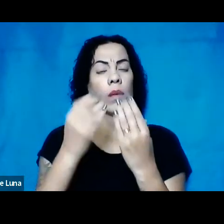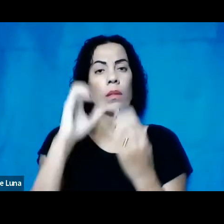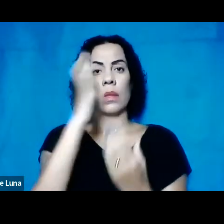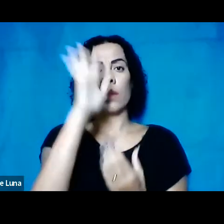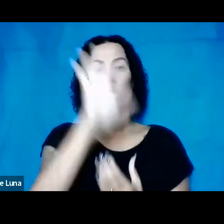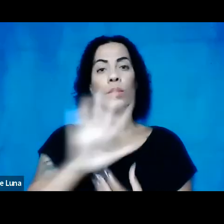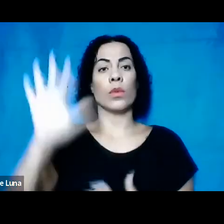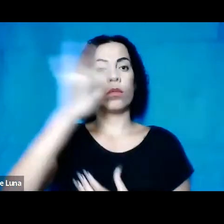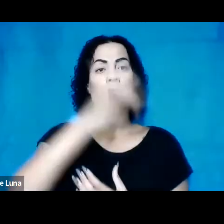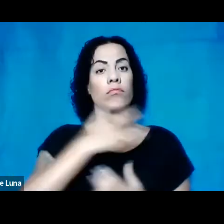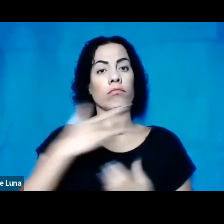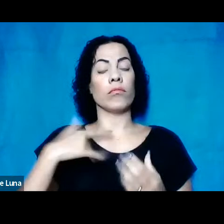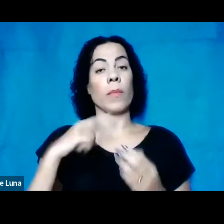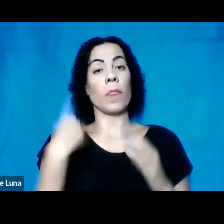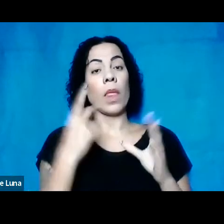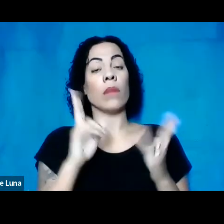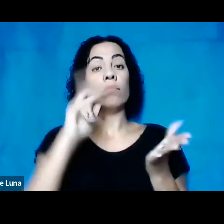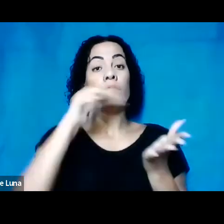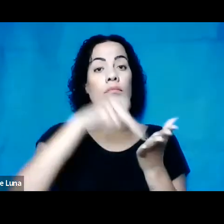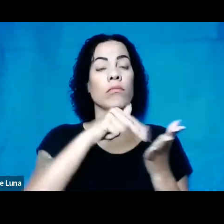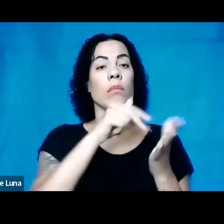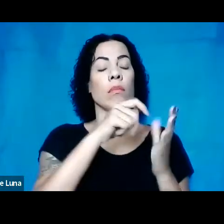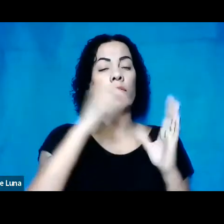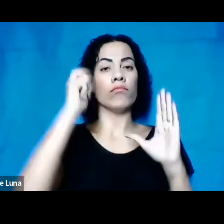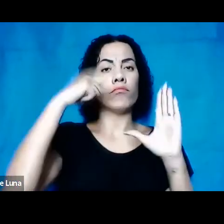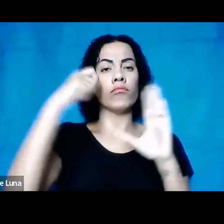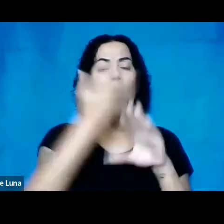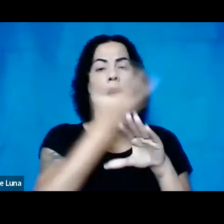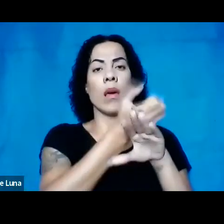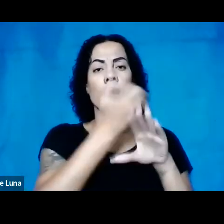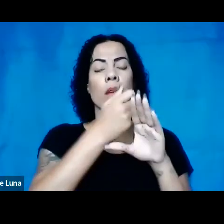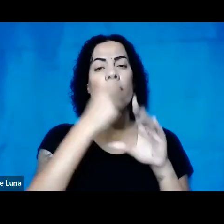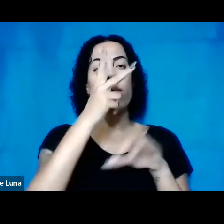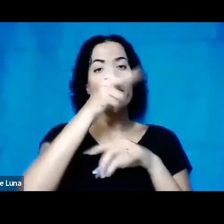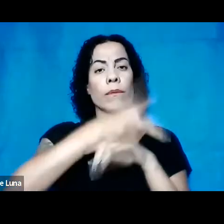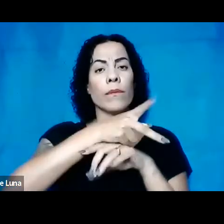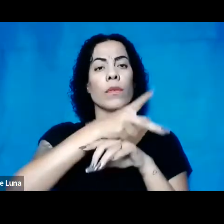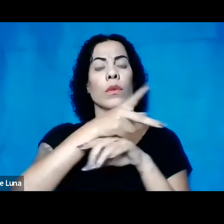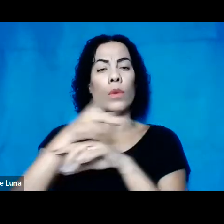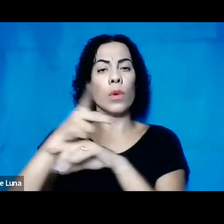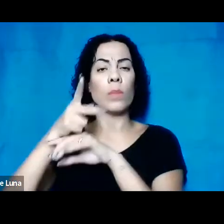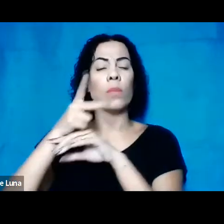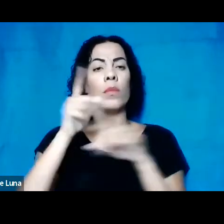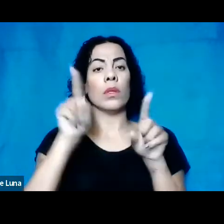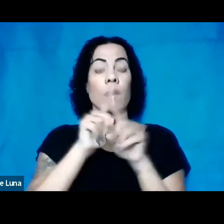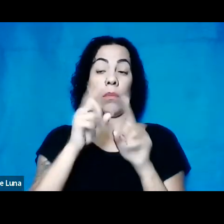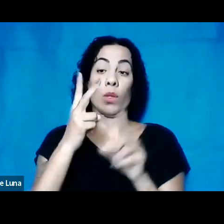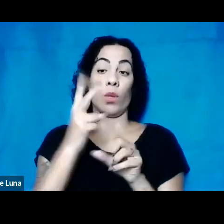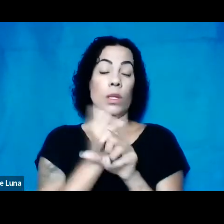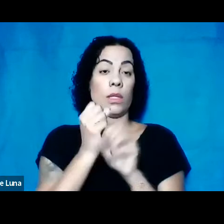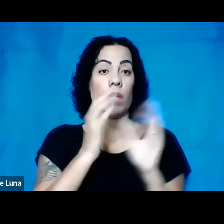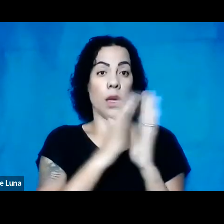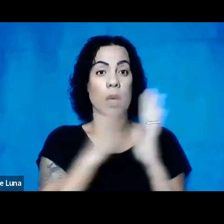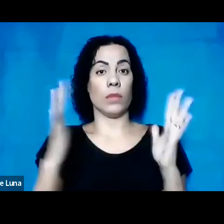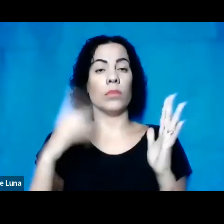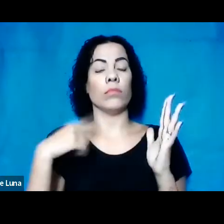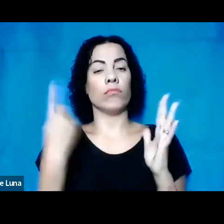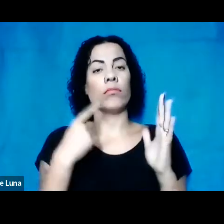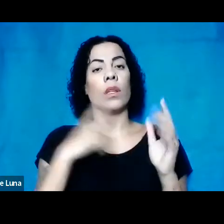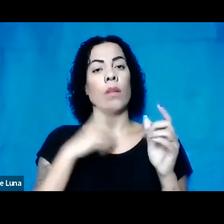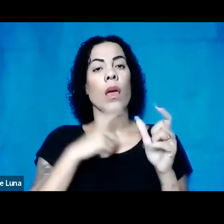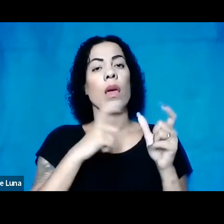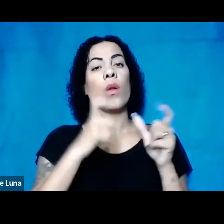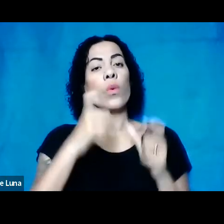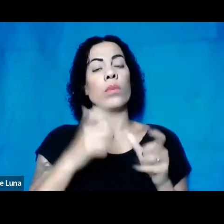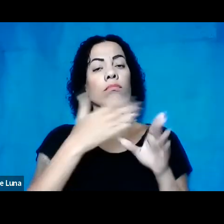fazia as reportagens, fazia, né, até parar nesses 2 anos, reportagens nos territórios,